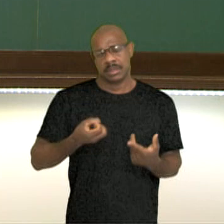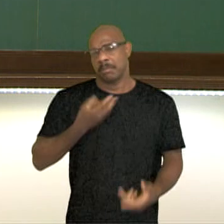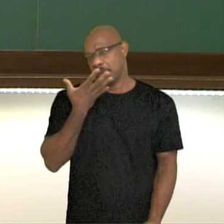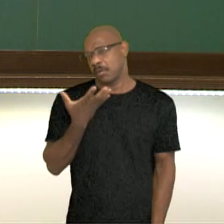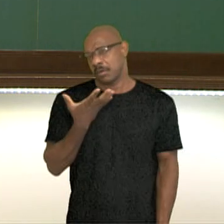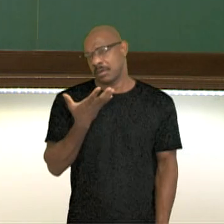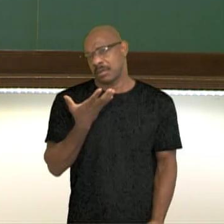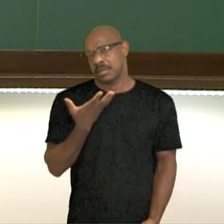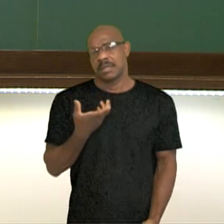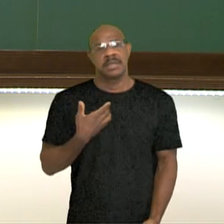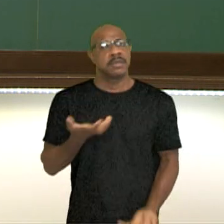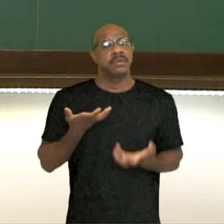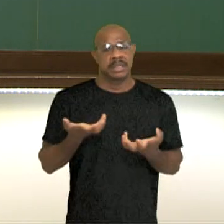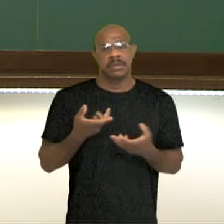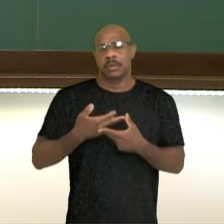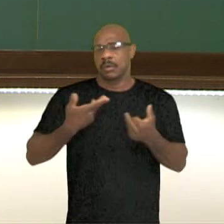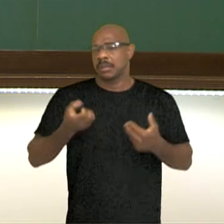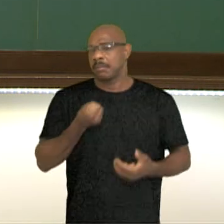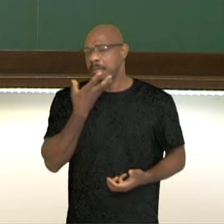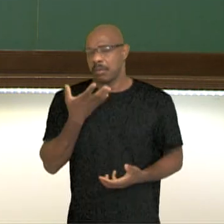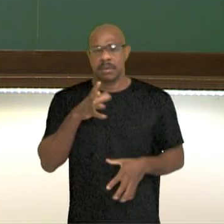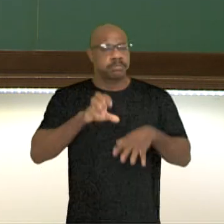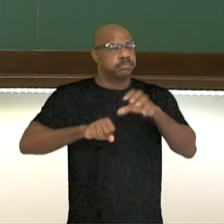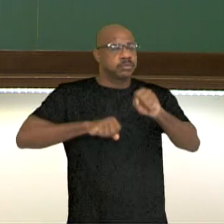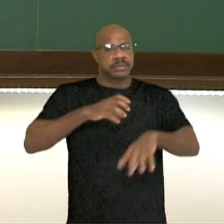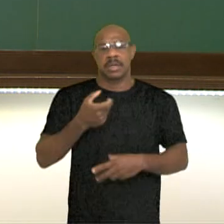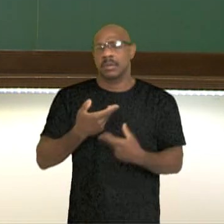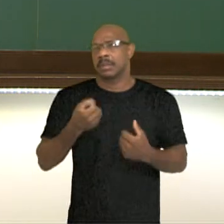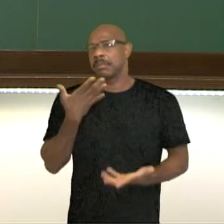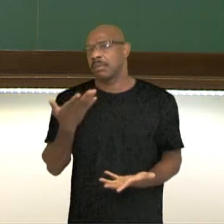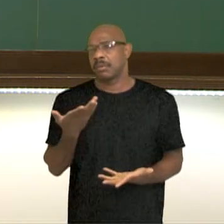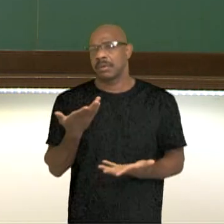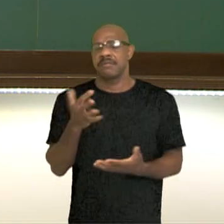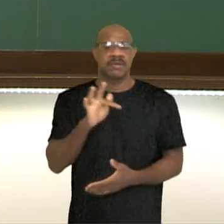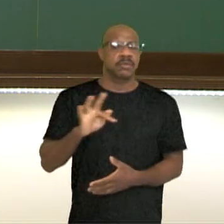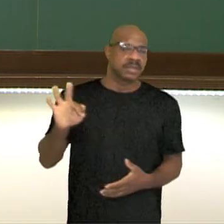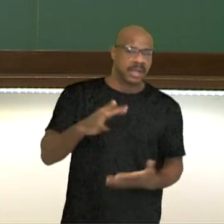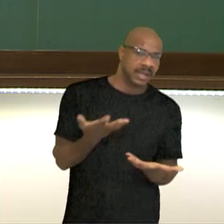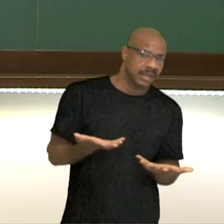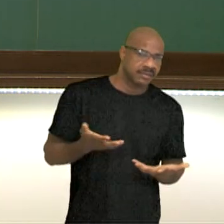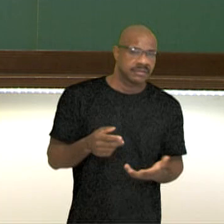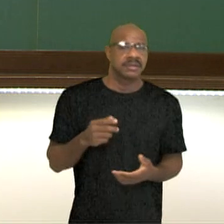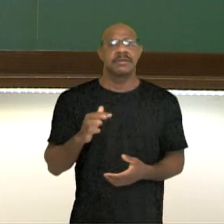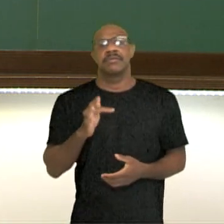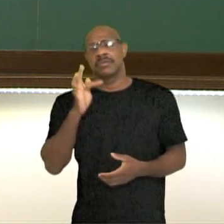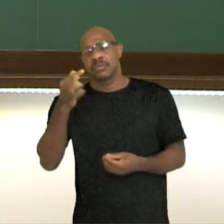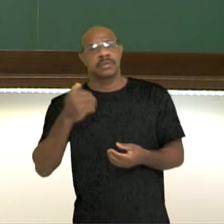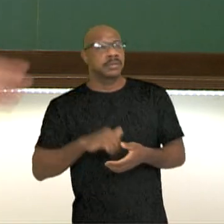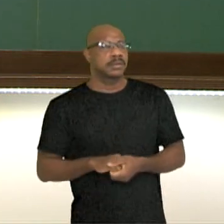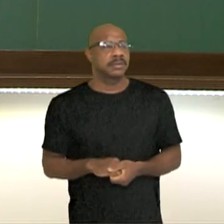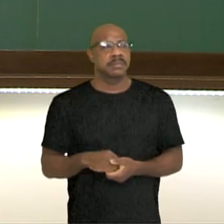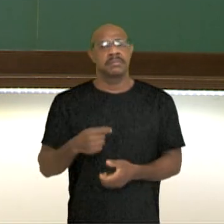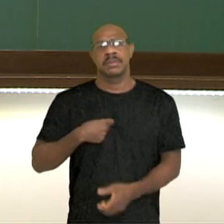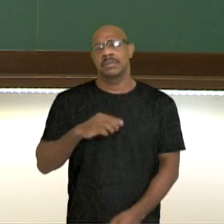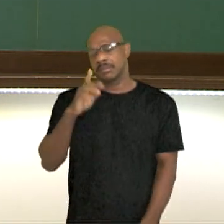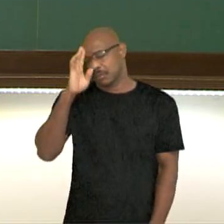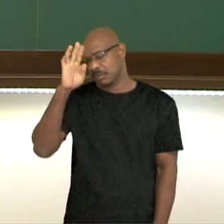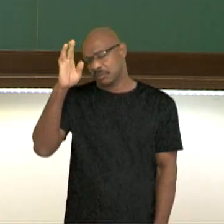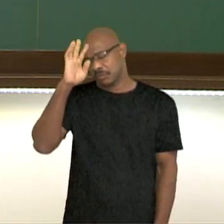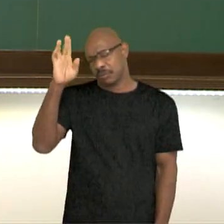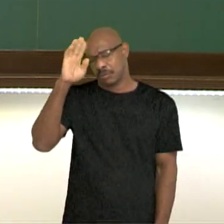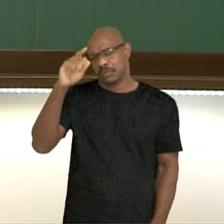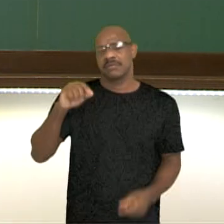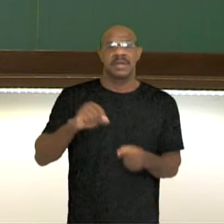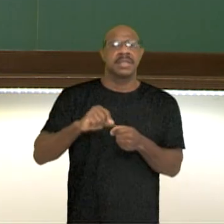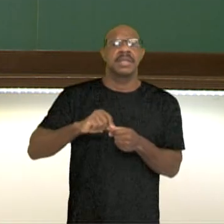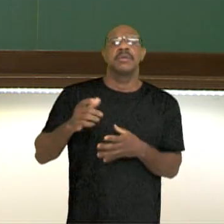boa. Você busca uma estabilidade acadêmica, professor? Quando o professor estiver na universidade dos meus sonhos, cursando o curso